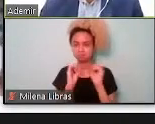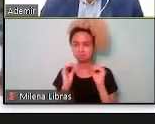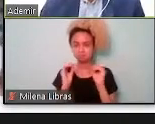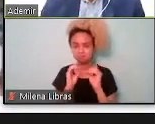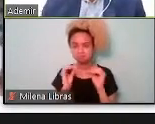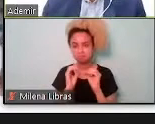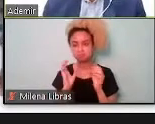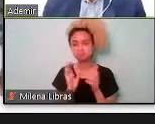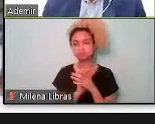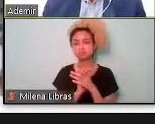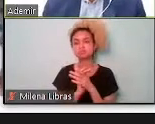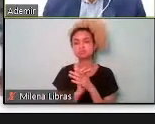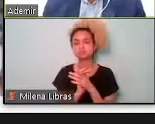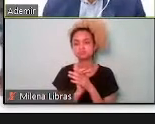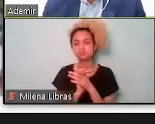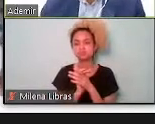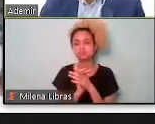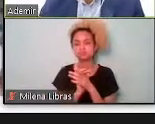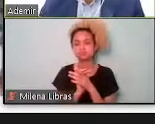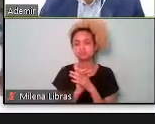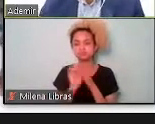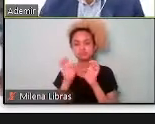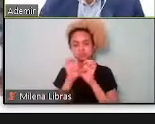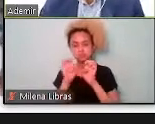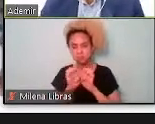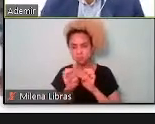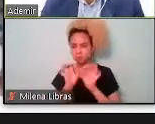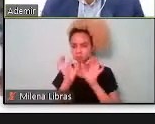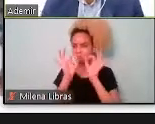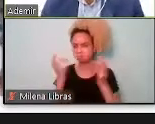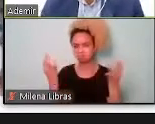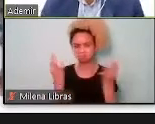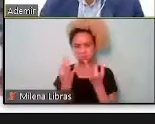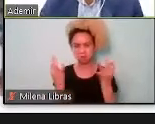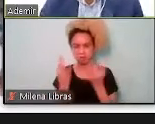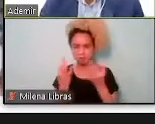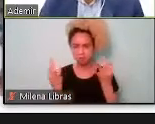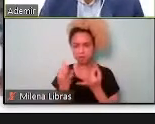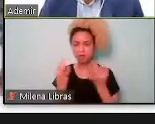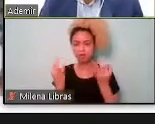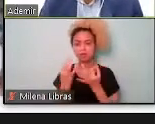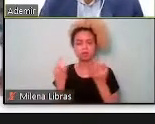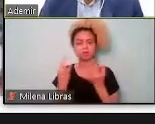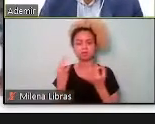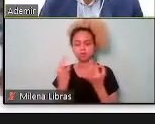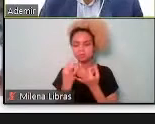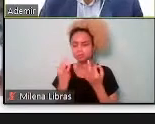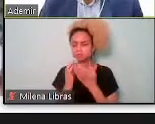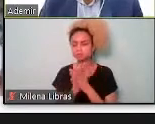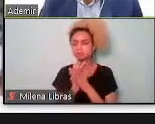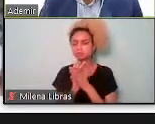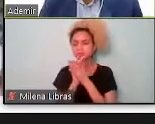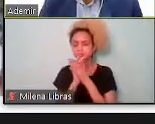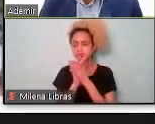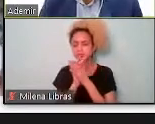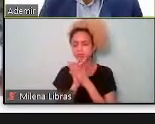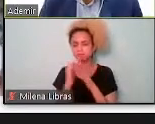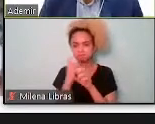construtivos, né? Na estrutura estava perfeito, refeito recalculando todos os